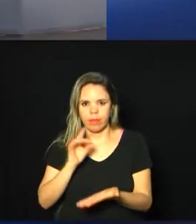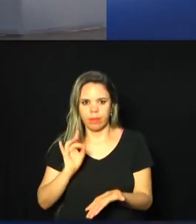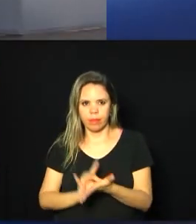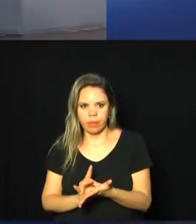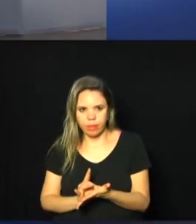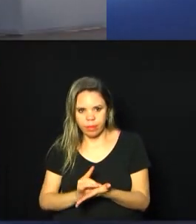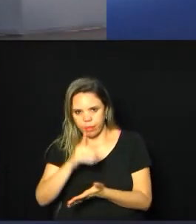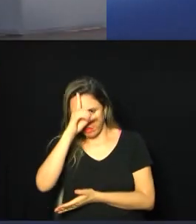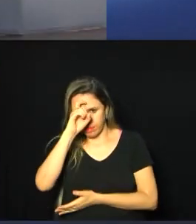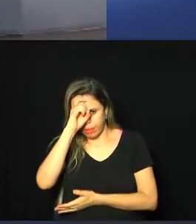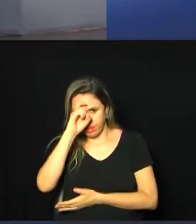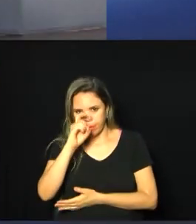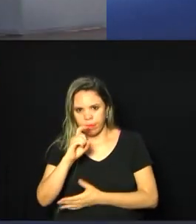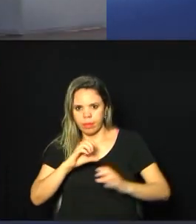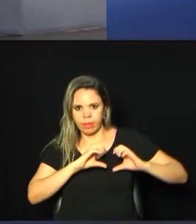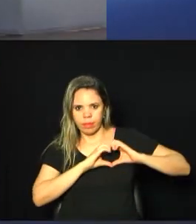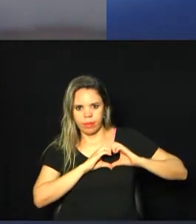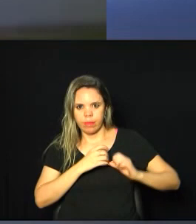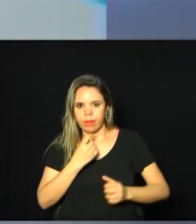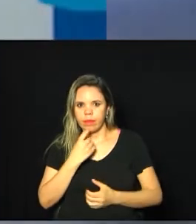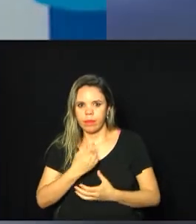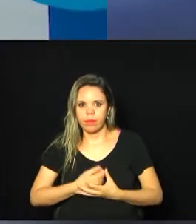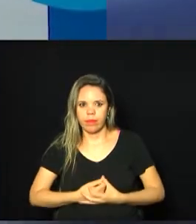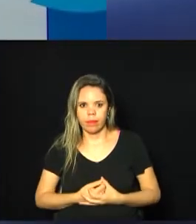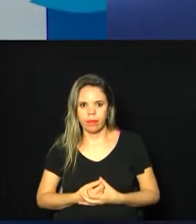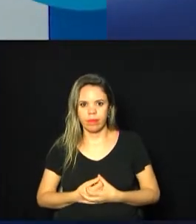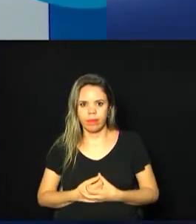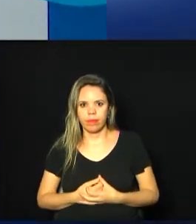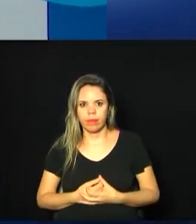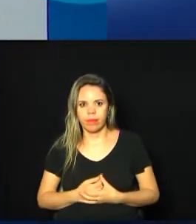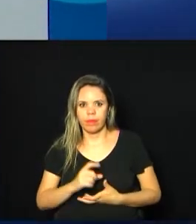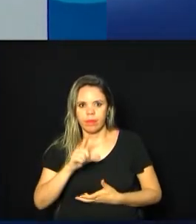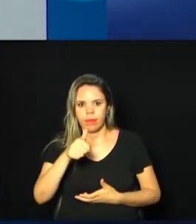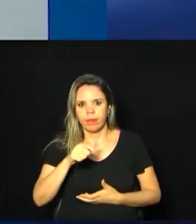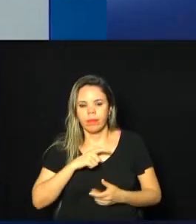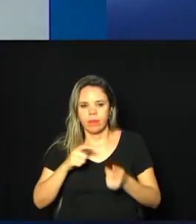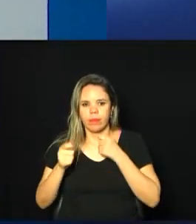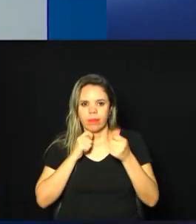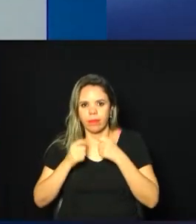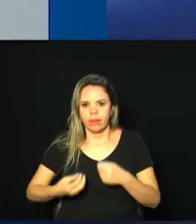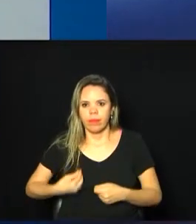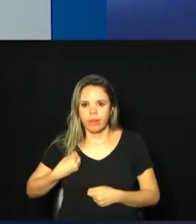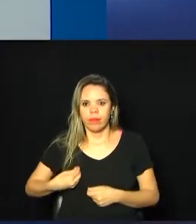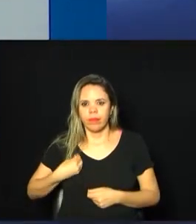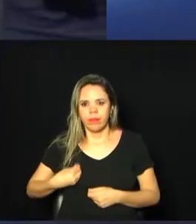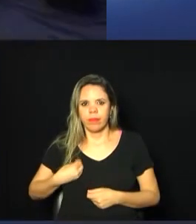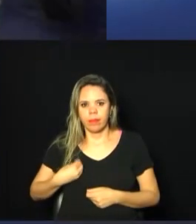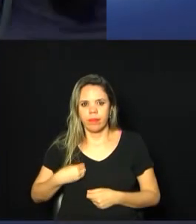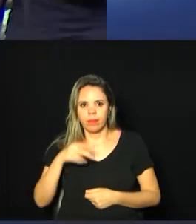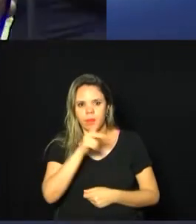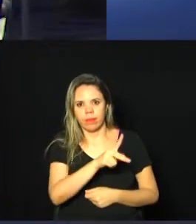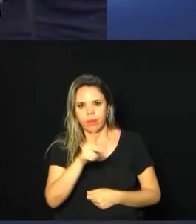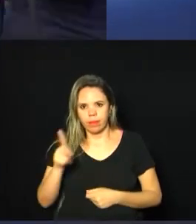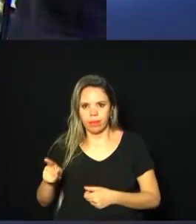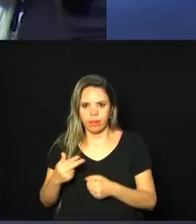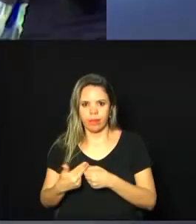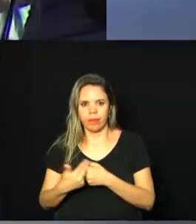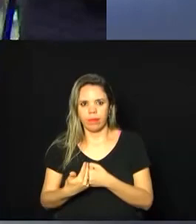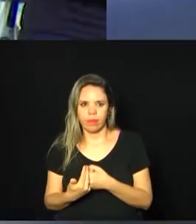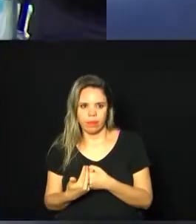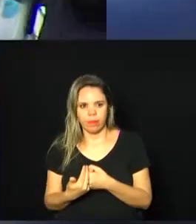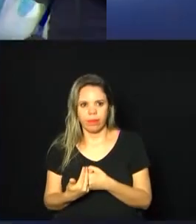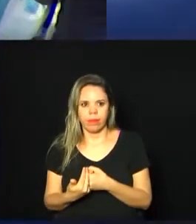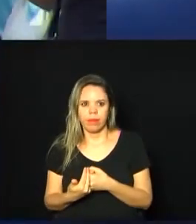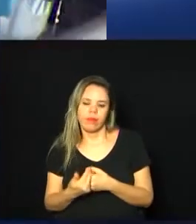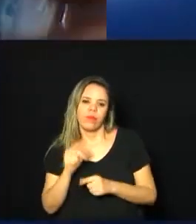realizadas pelo Hospital de Amor Campinas. Daqui a pouco tem entrevista ao vivo com professora da Unicamp